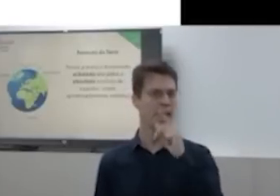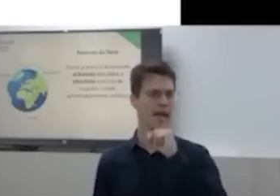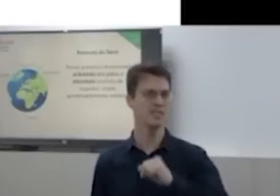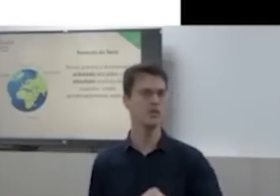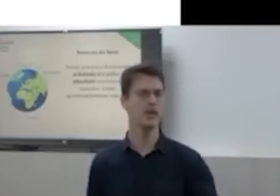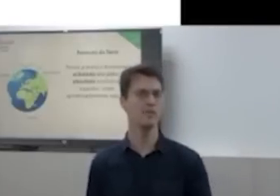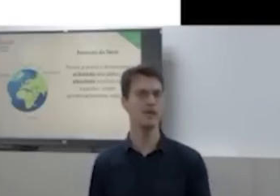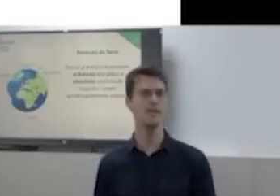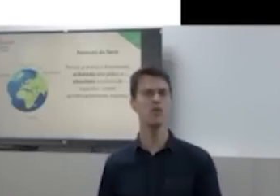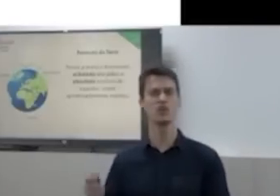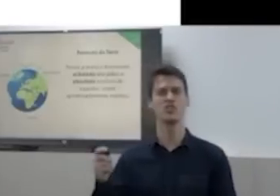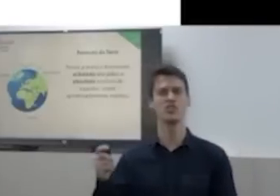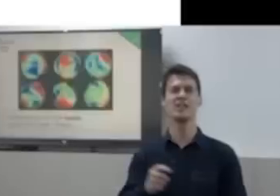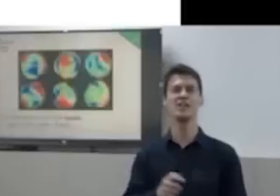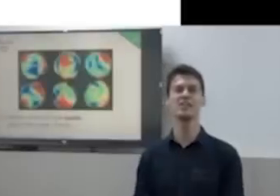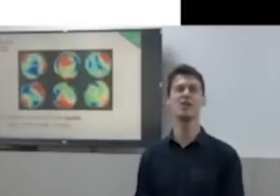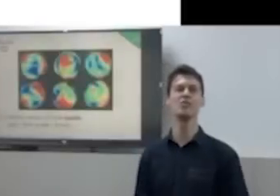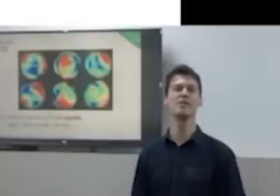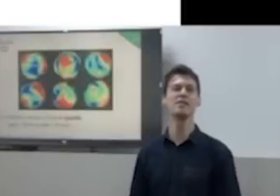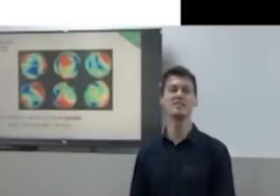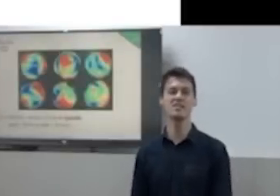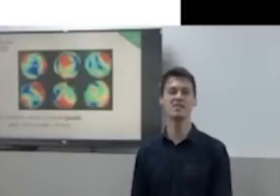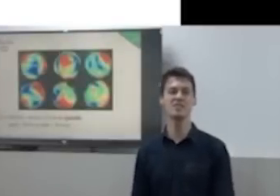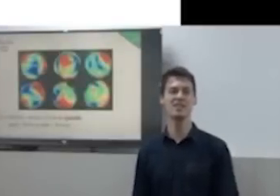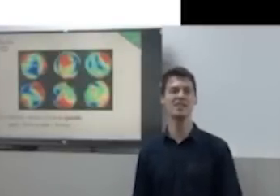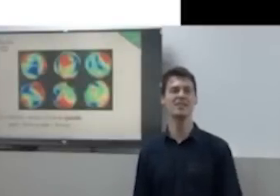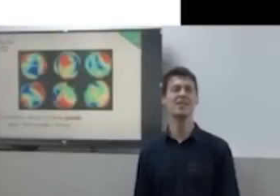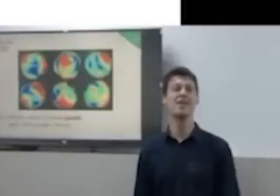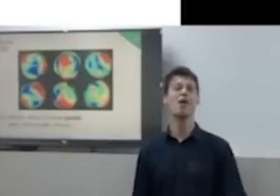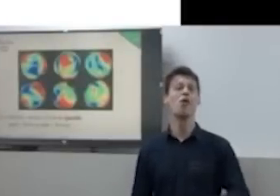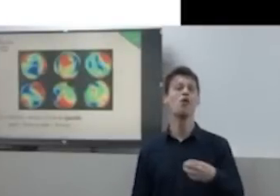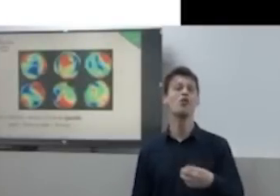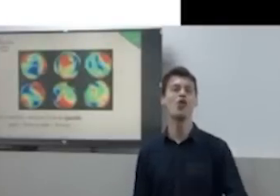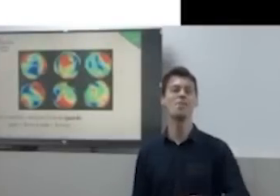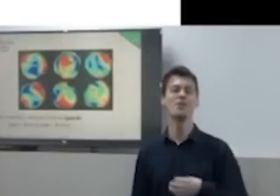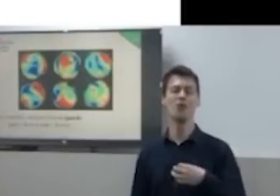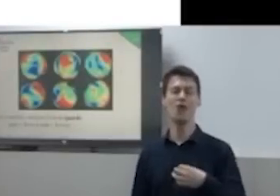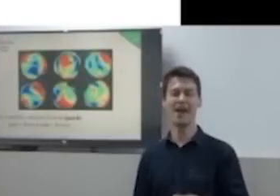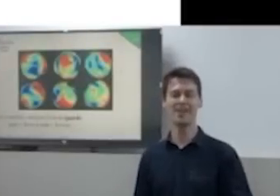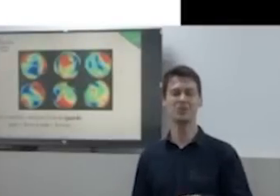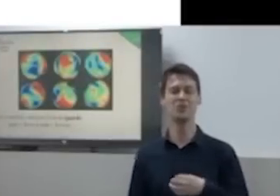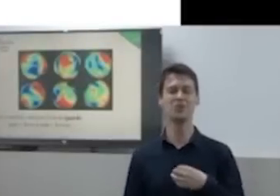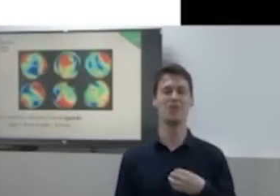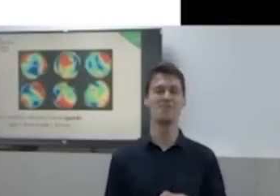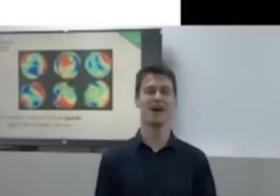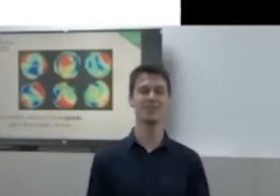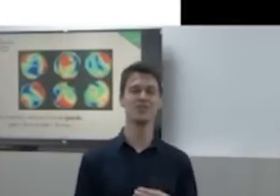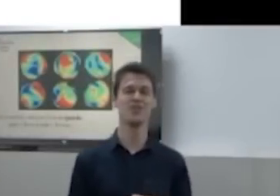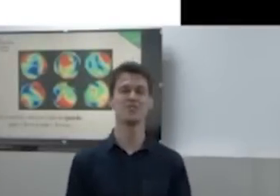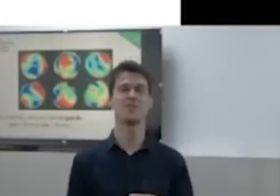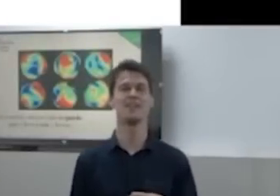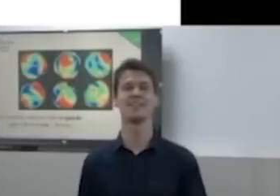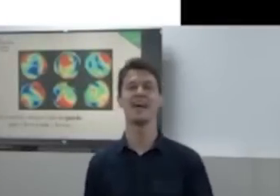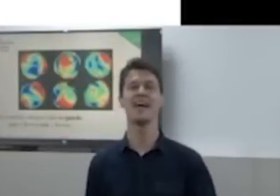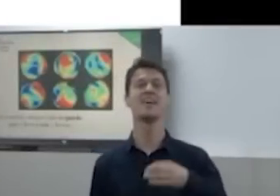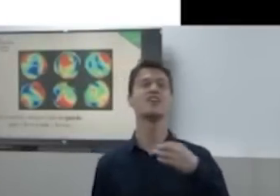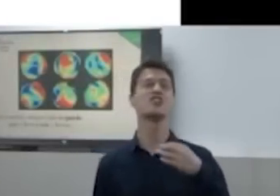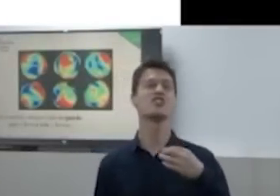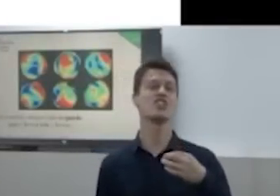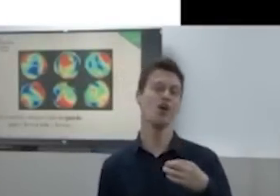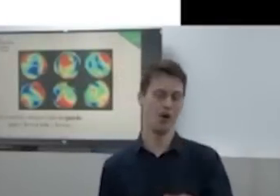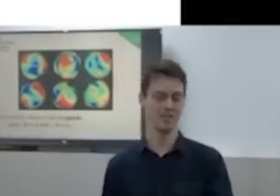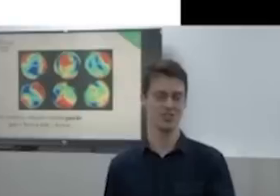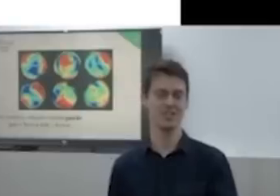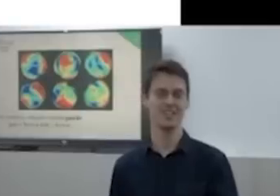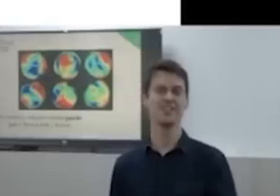do planeta Terra? Essa eu quero aprender hoje. Então, estamos aqui. O nome correto do formato do nosso planeta